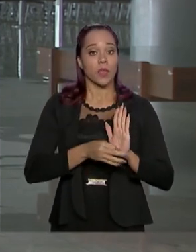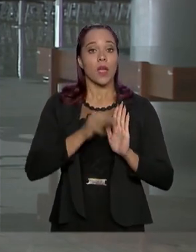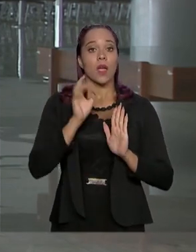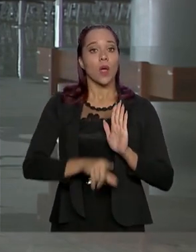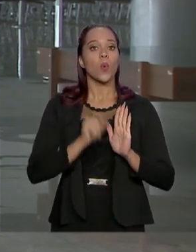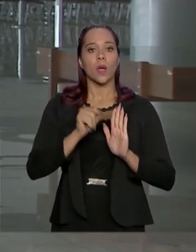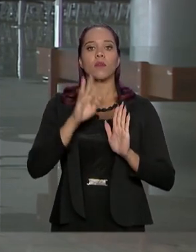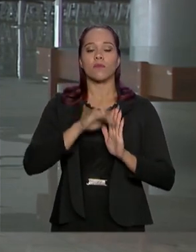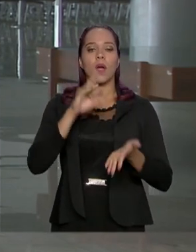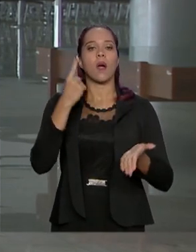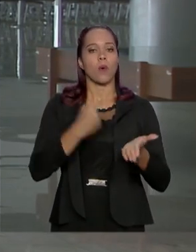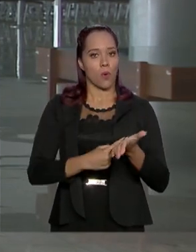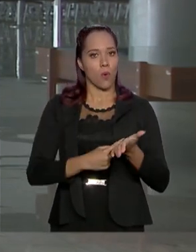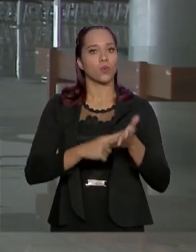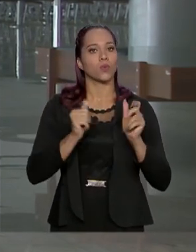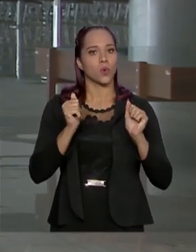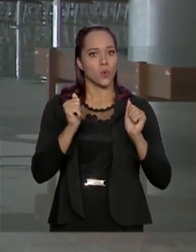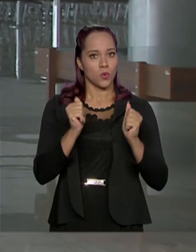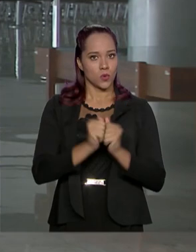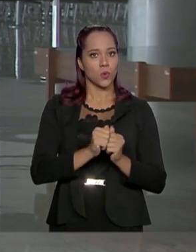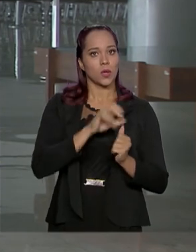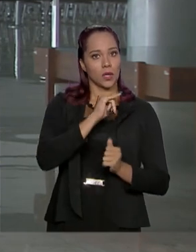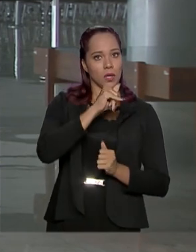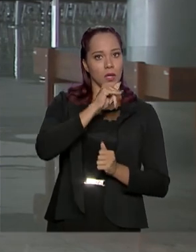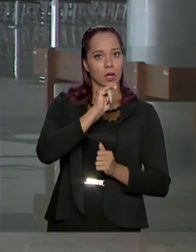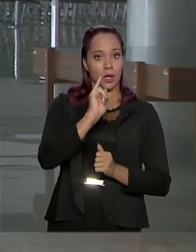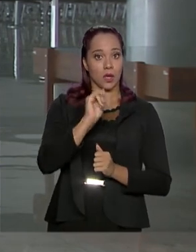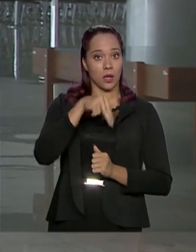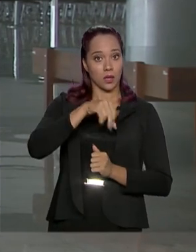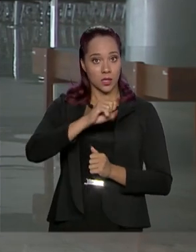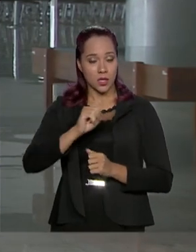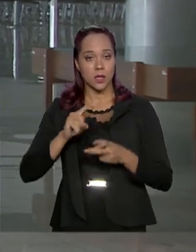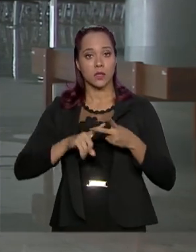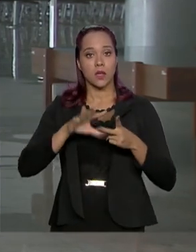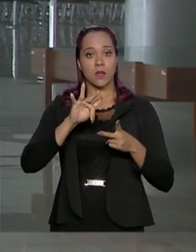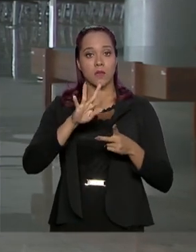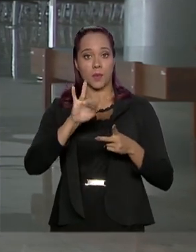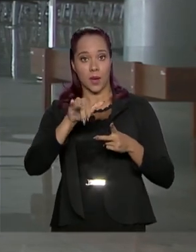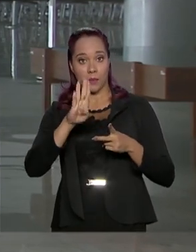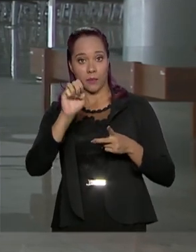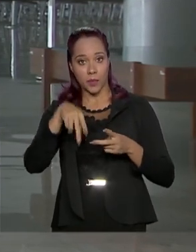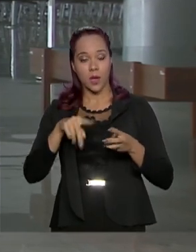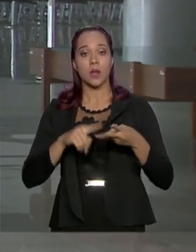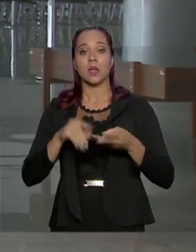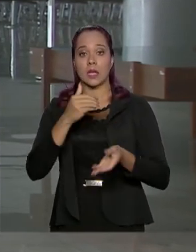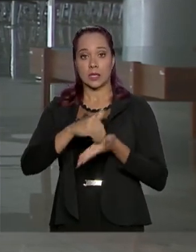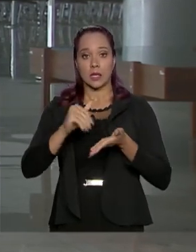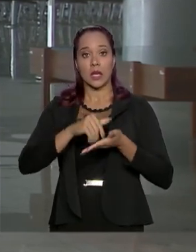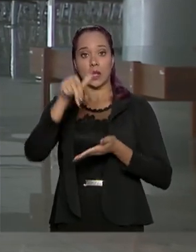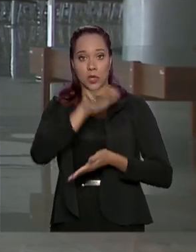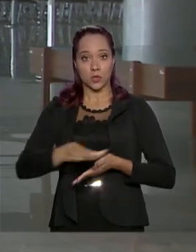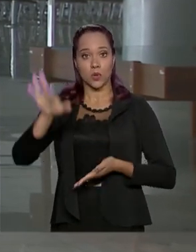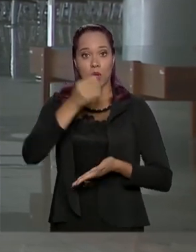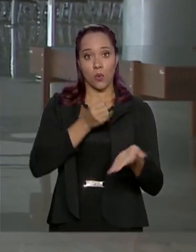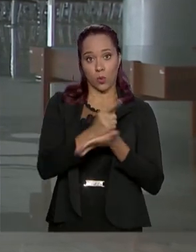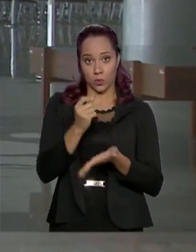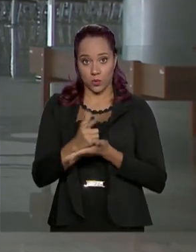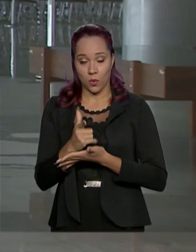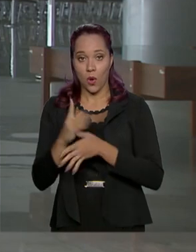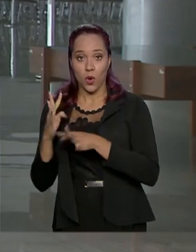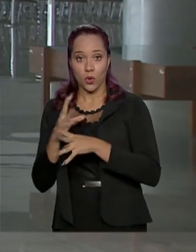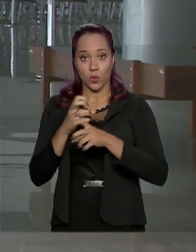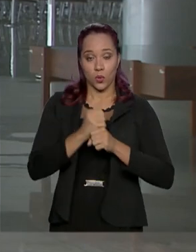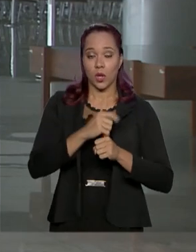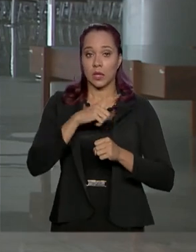resultado de um acordo fechado entre o INSS, a FEBRABAN e a Secretaria Nacional do Consumidor e reúne